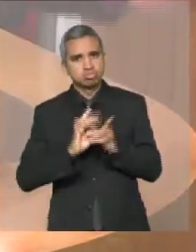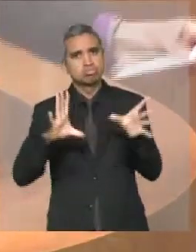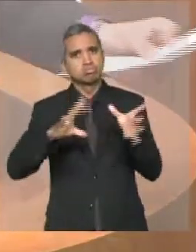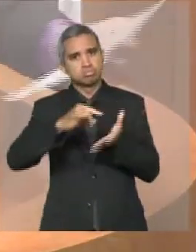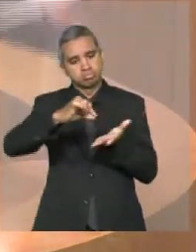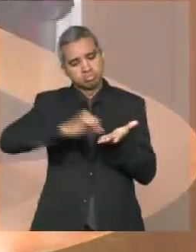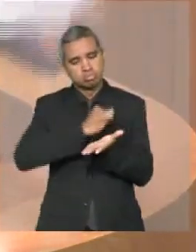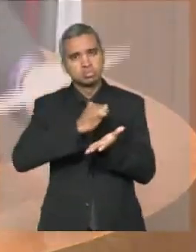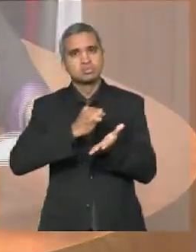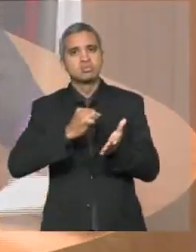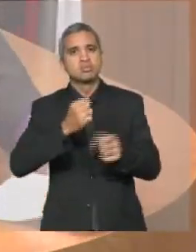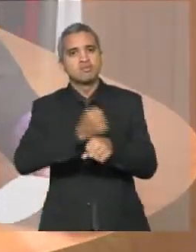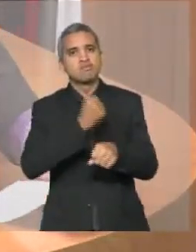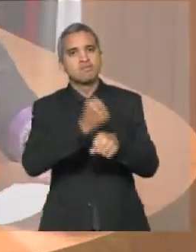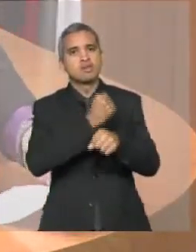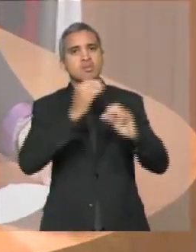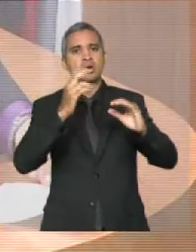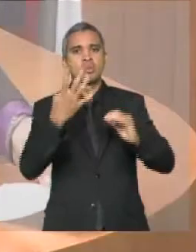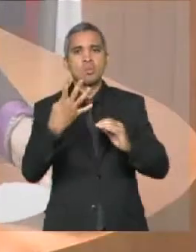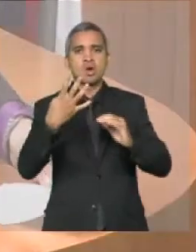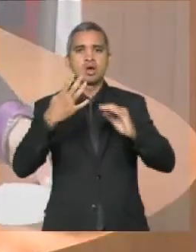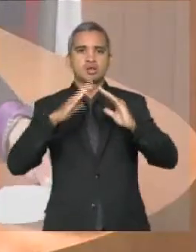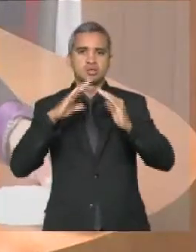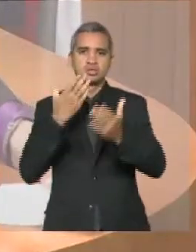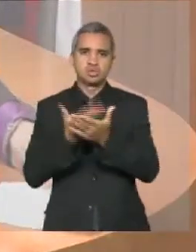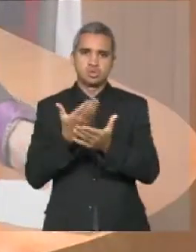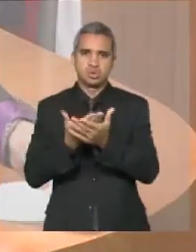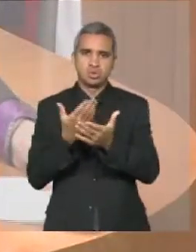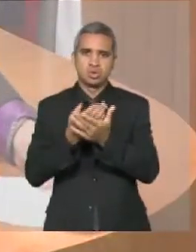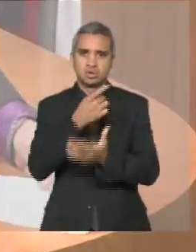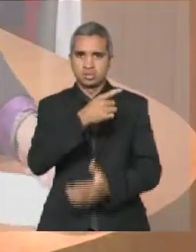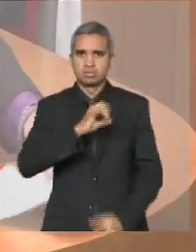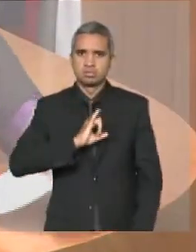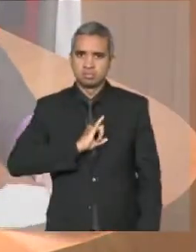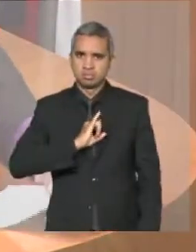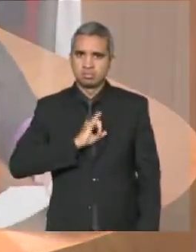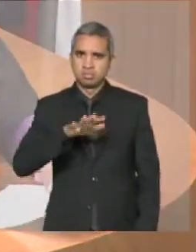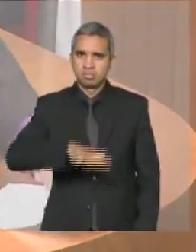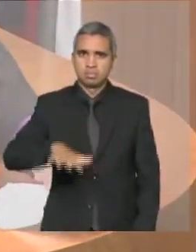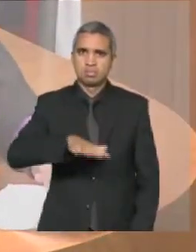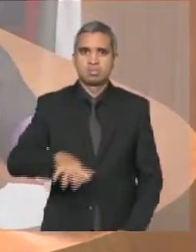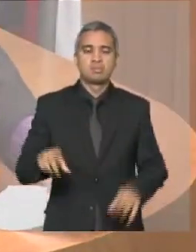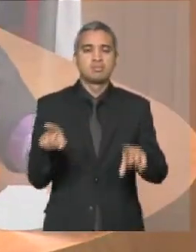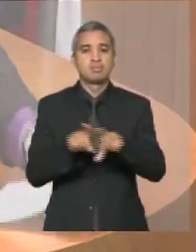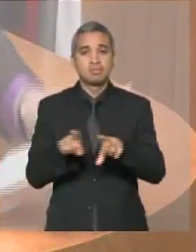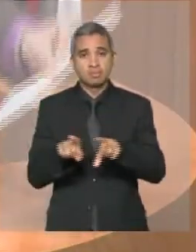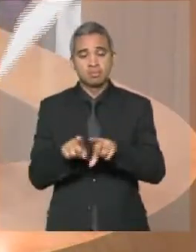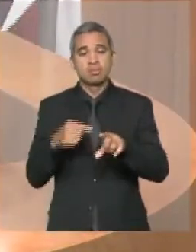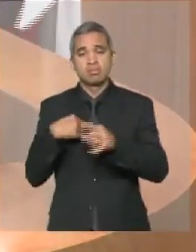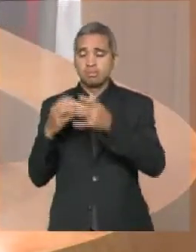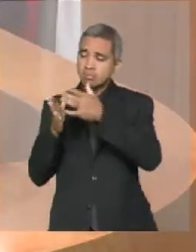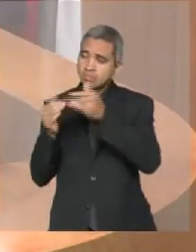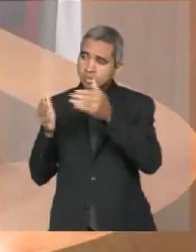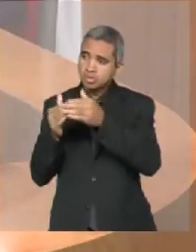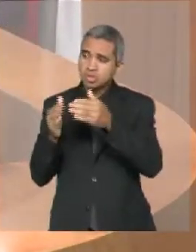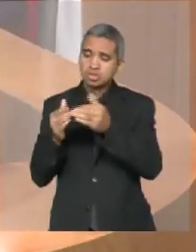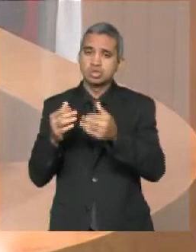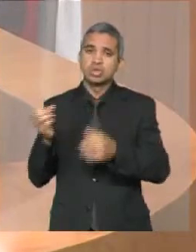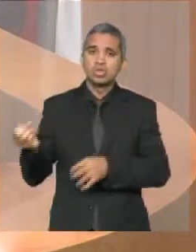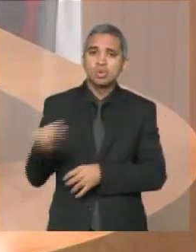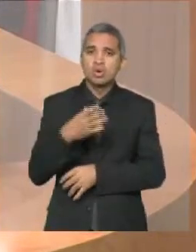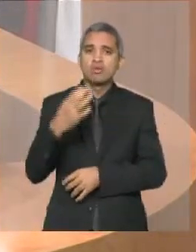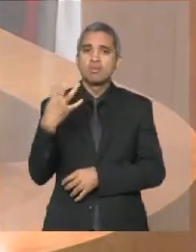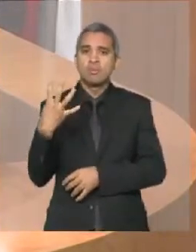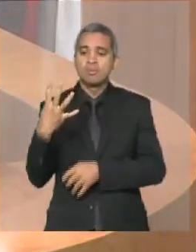escolas na nossa região tocantina. E venho nessa oportunidade reforçar a solicitação para que essas novas